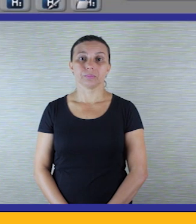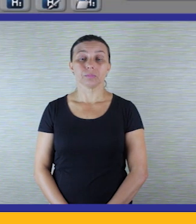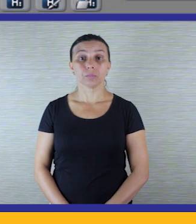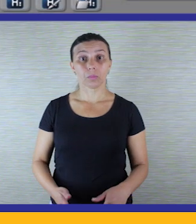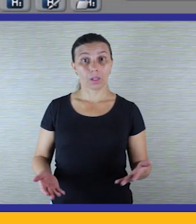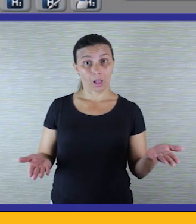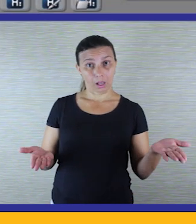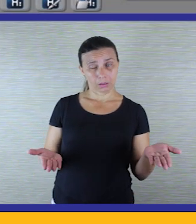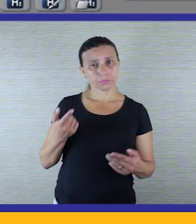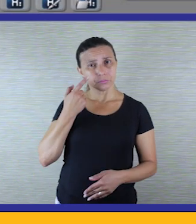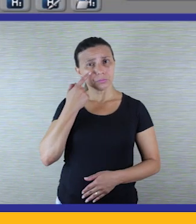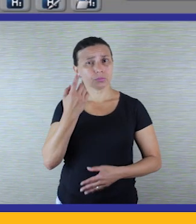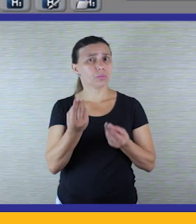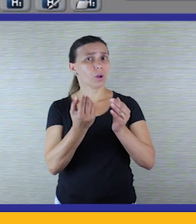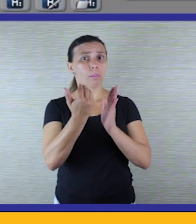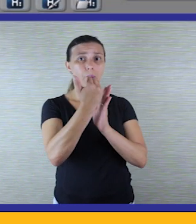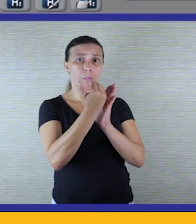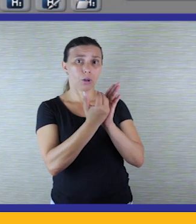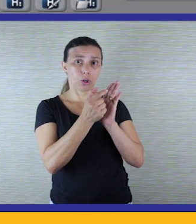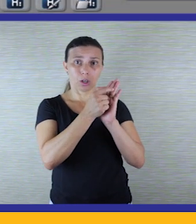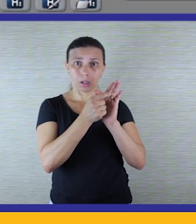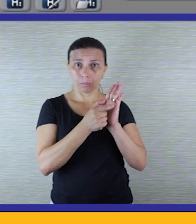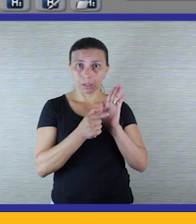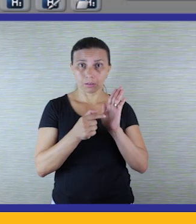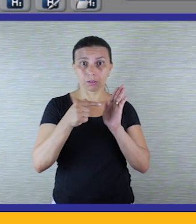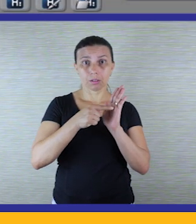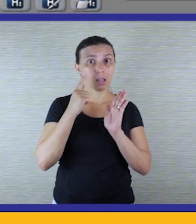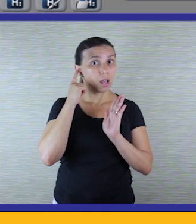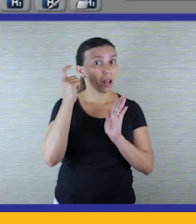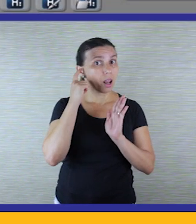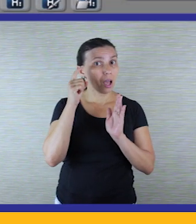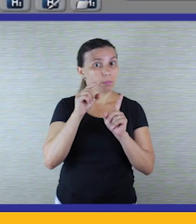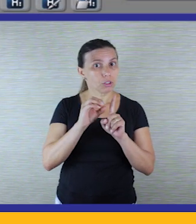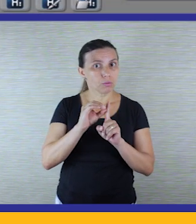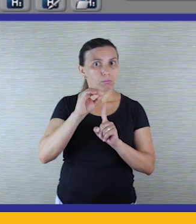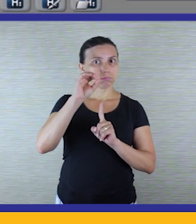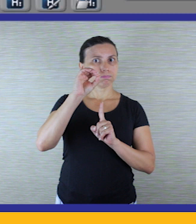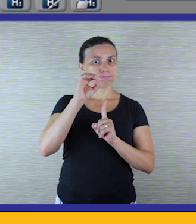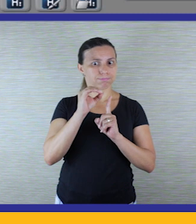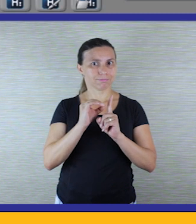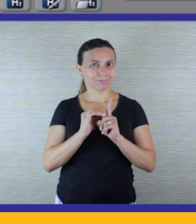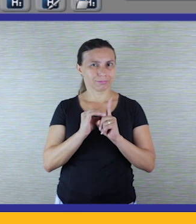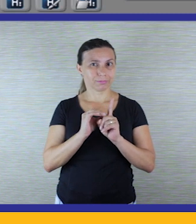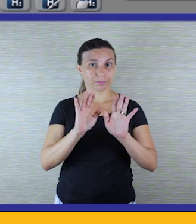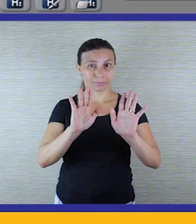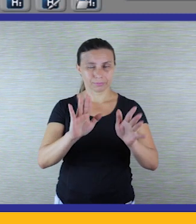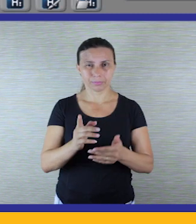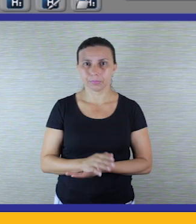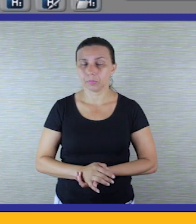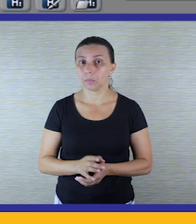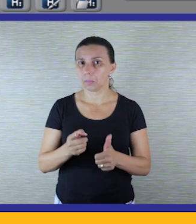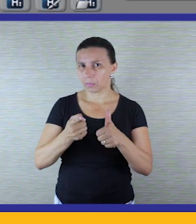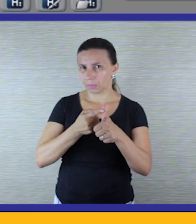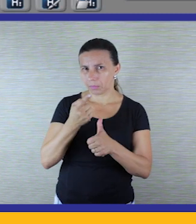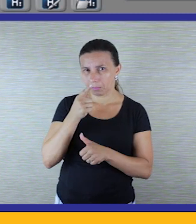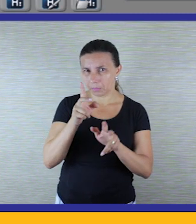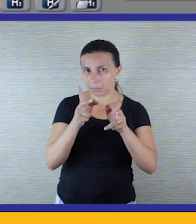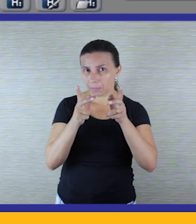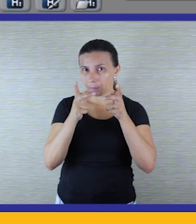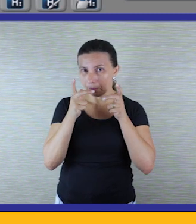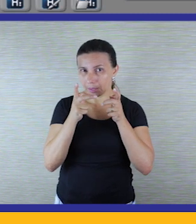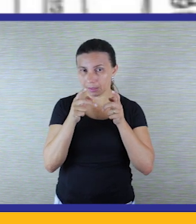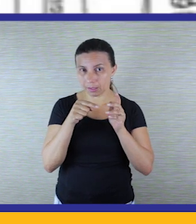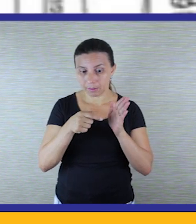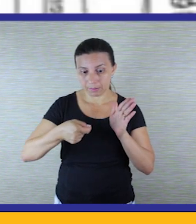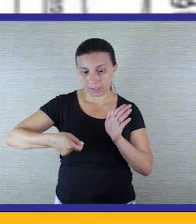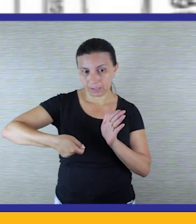Agora, vamos à programação do nosso sistema de alarme térmico. Primeiramente, note como o valor da entrada analog